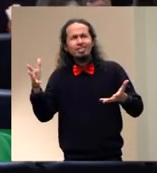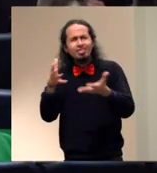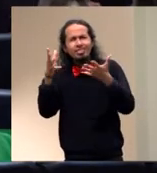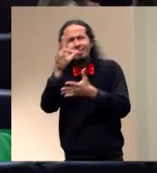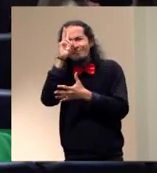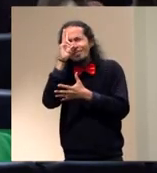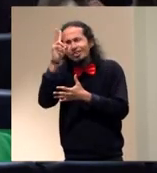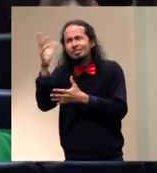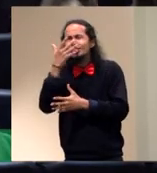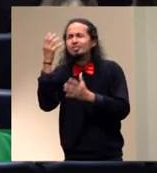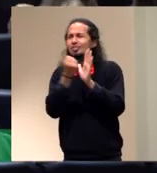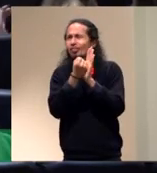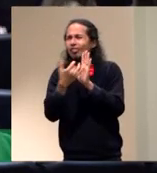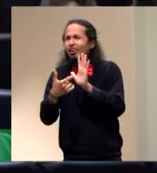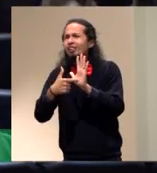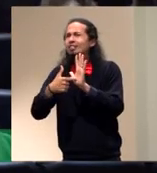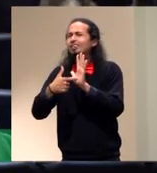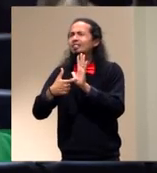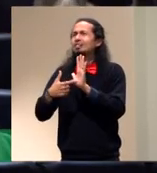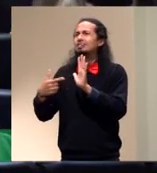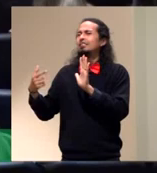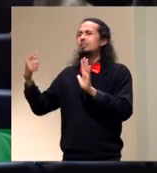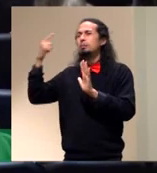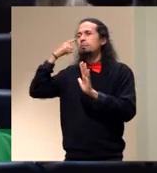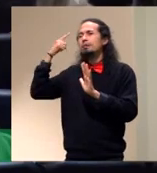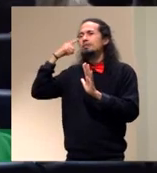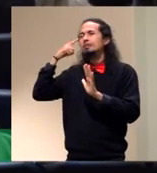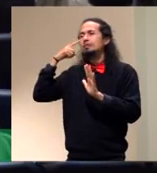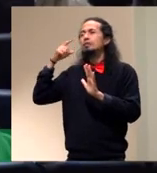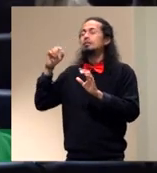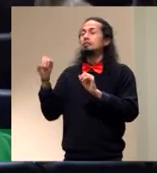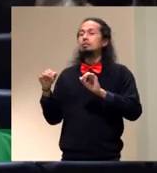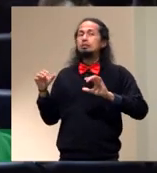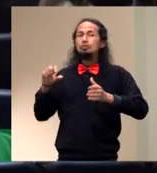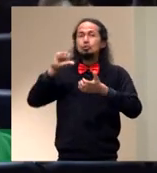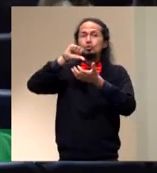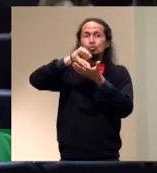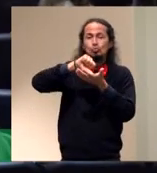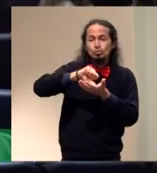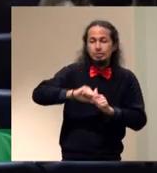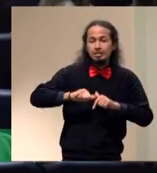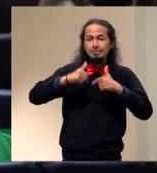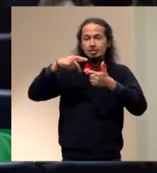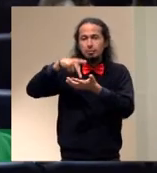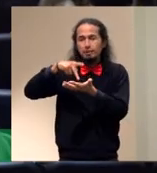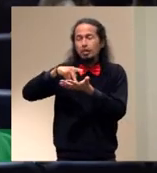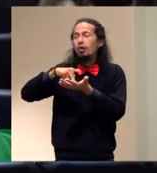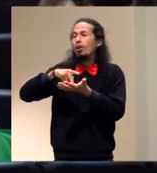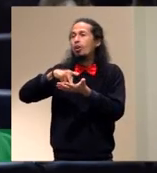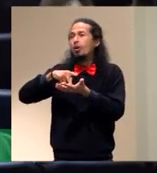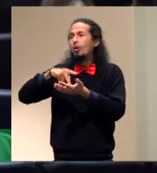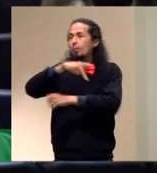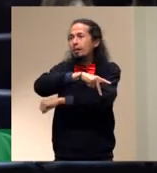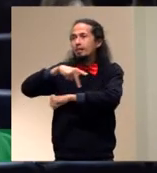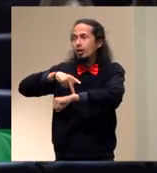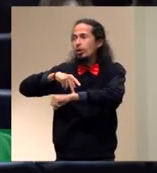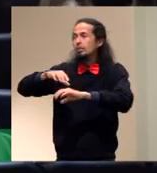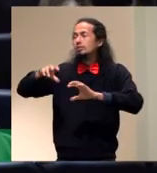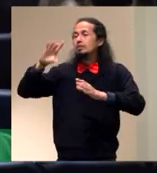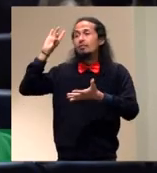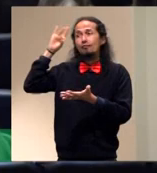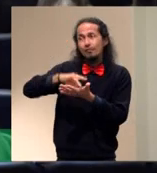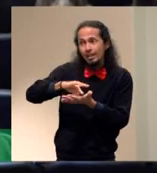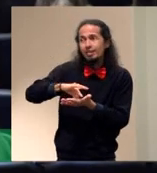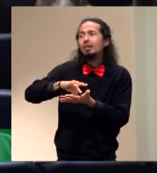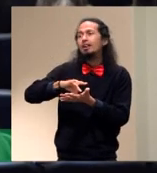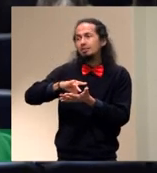fala, Heloísa, no sentido da indissociabilidade dos núcleos de ação pedagógica, ela é potente e importante na organização do